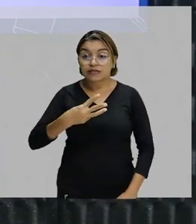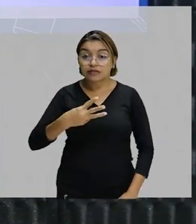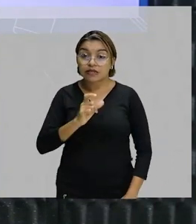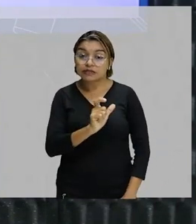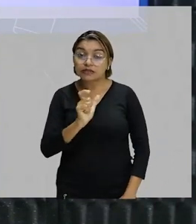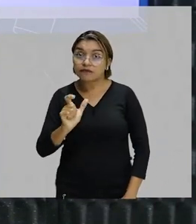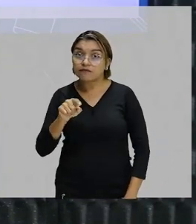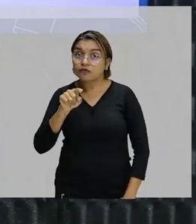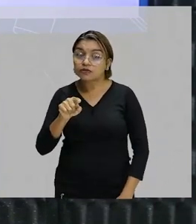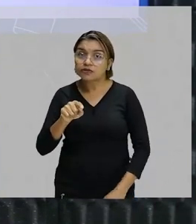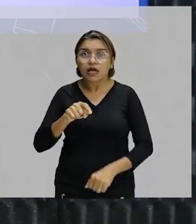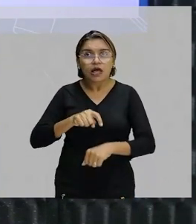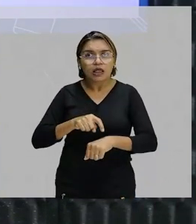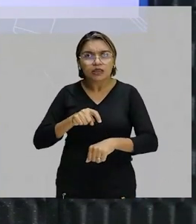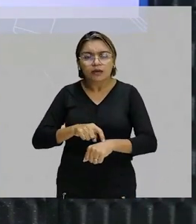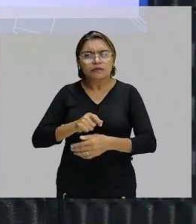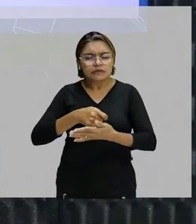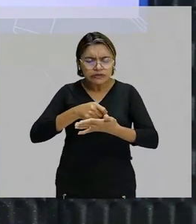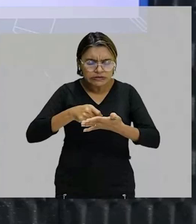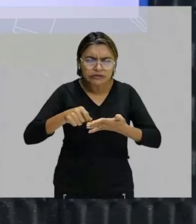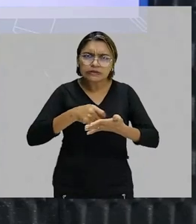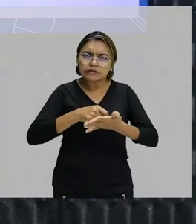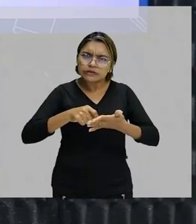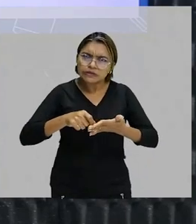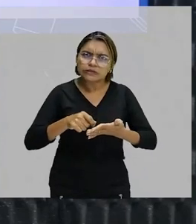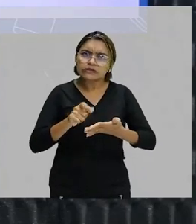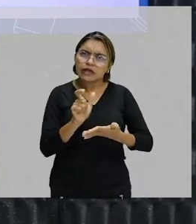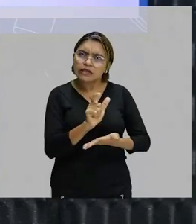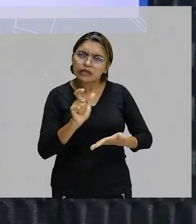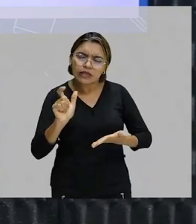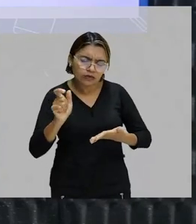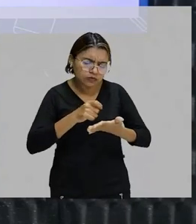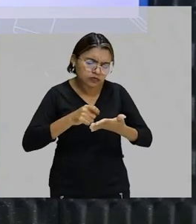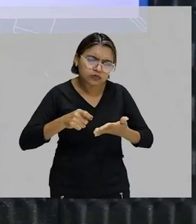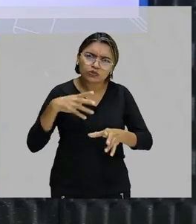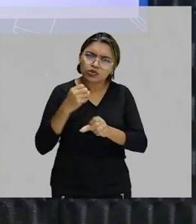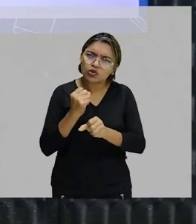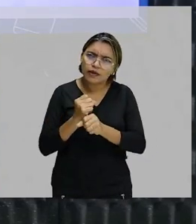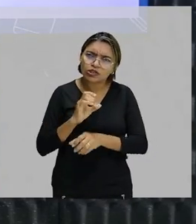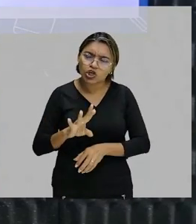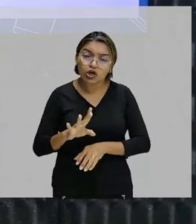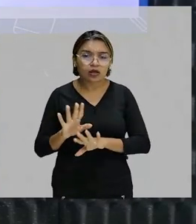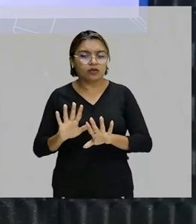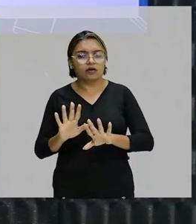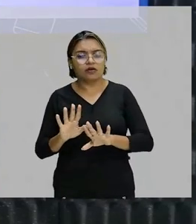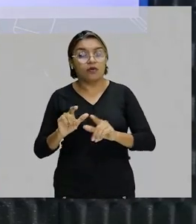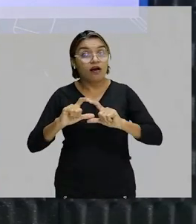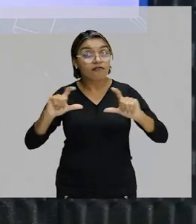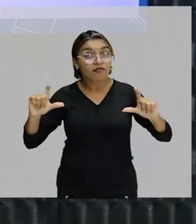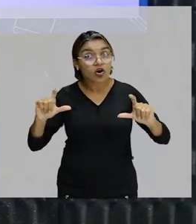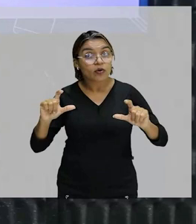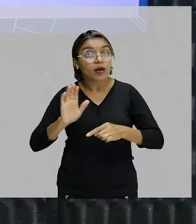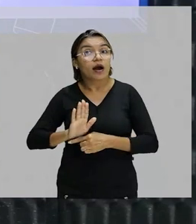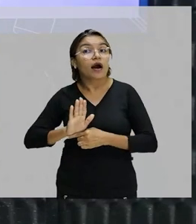esse tempo escrevendo todos esses termos só para fazer uma soma Tá vendo como a fórmula da soma te ajuda